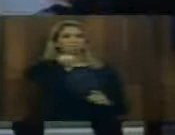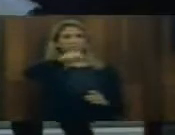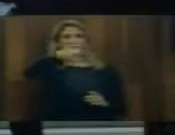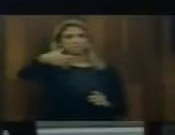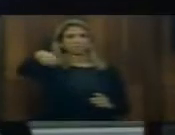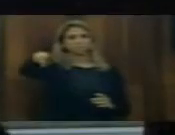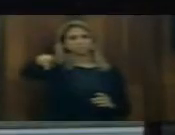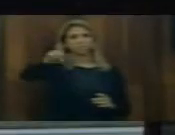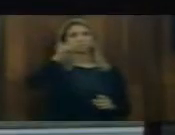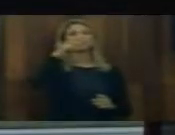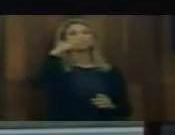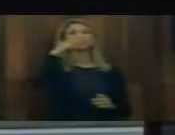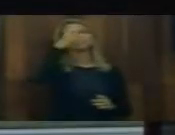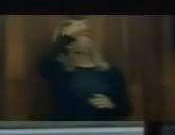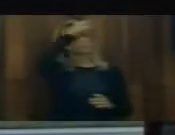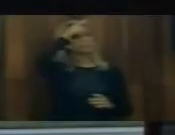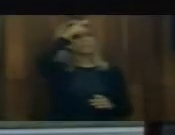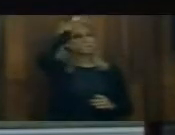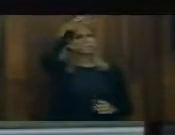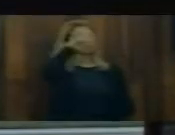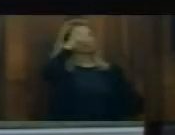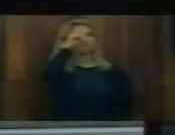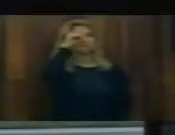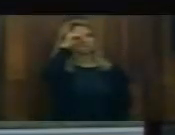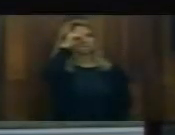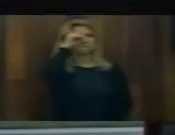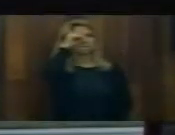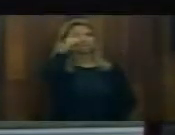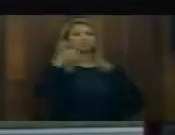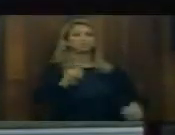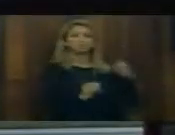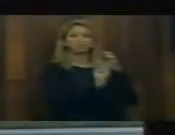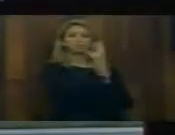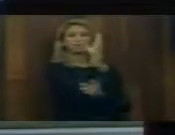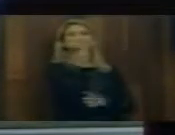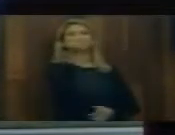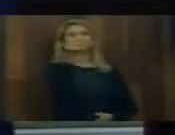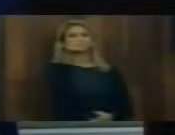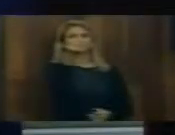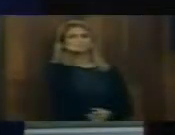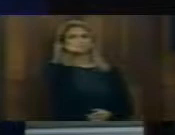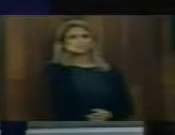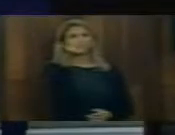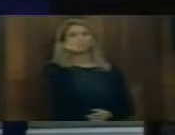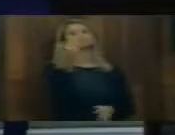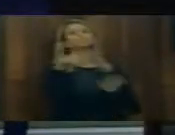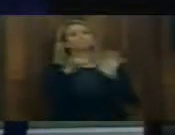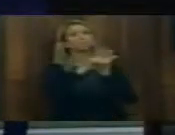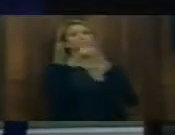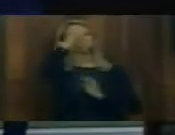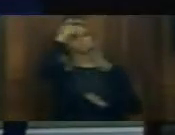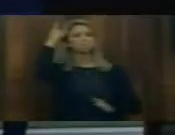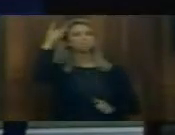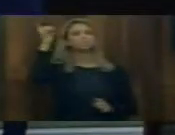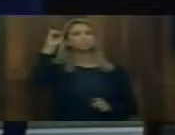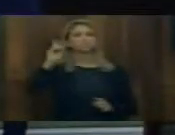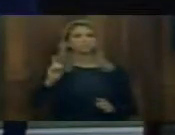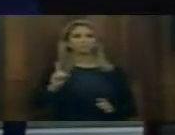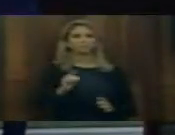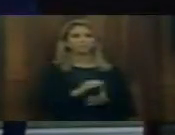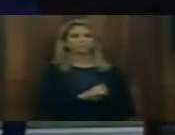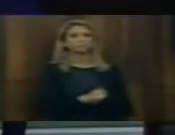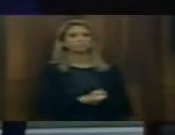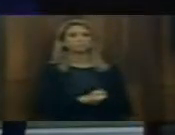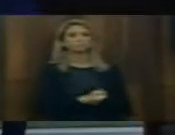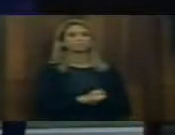0239-2019, Adriano Guilherme de Teves Moreno, cria o Fundo Municipal dos Direitos da Pessoa com Deficiência.